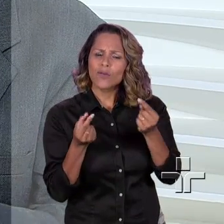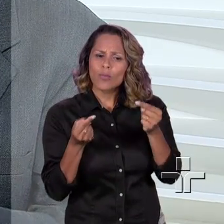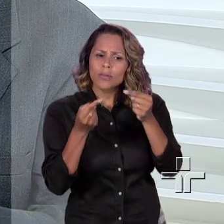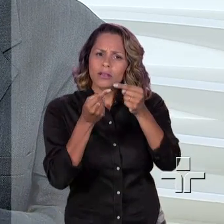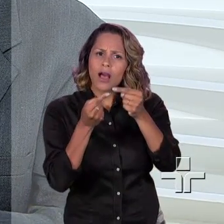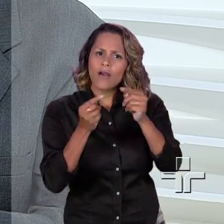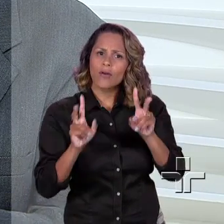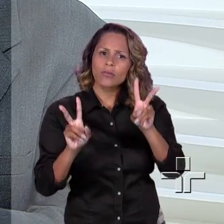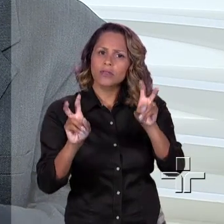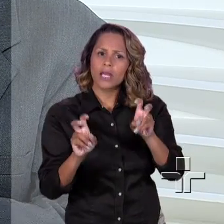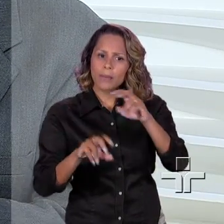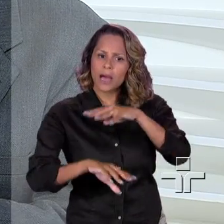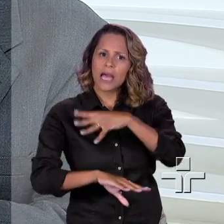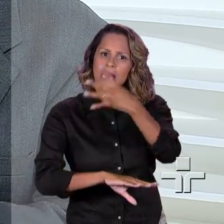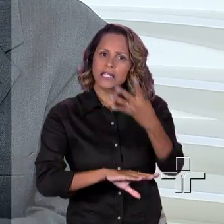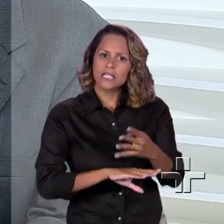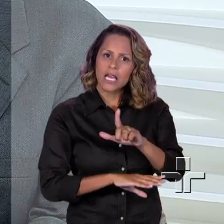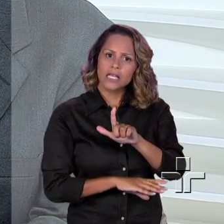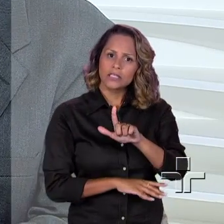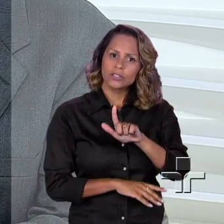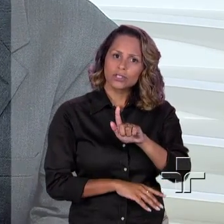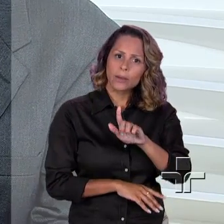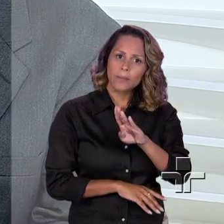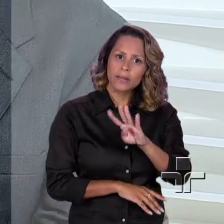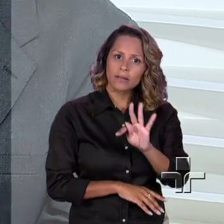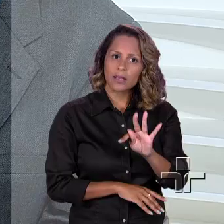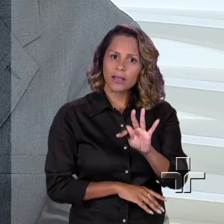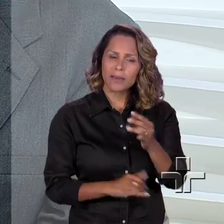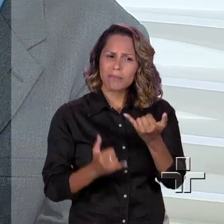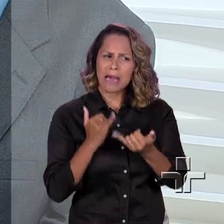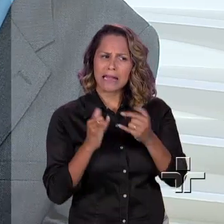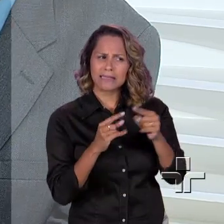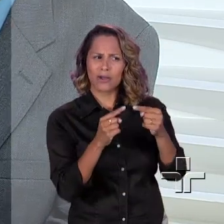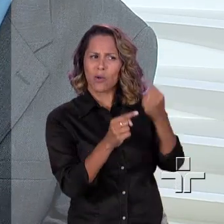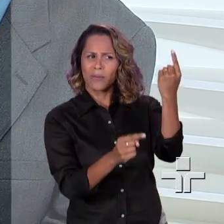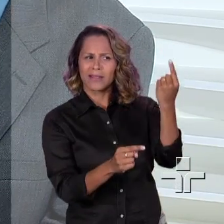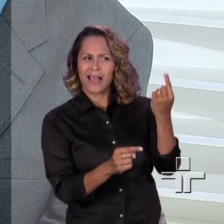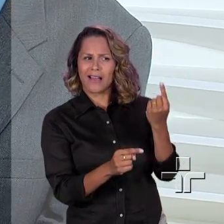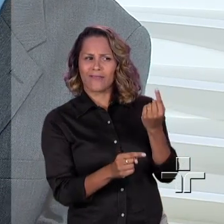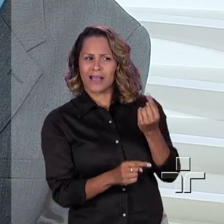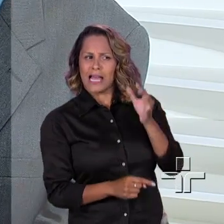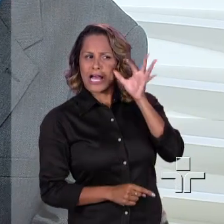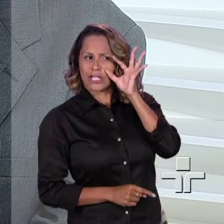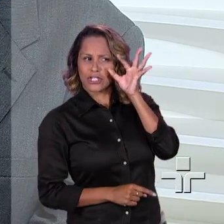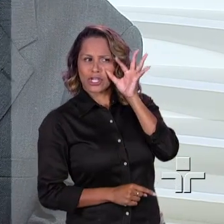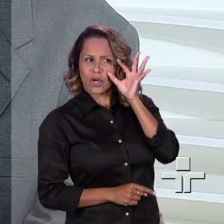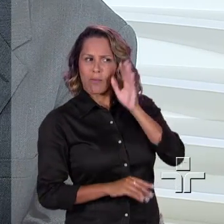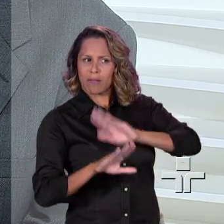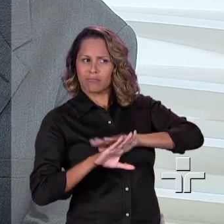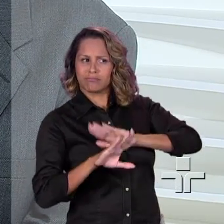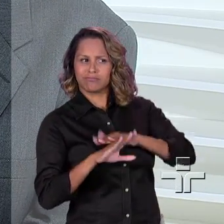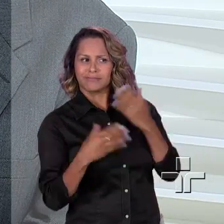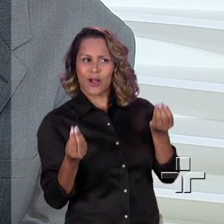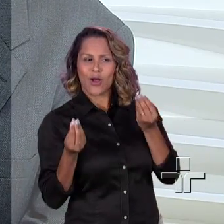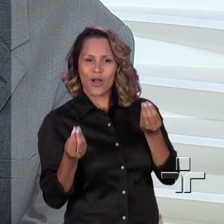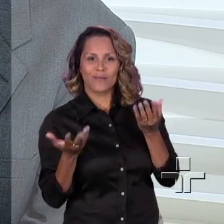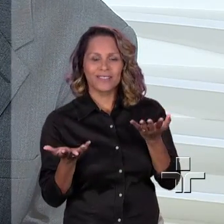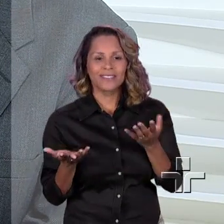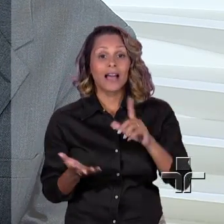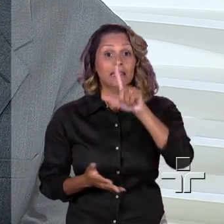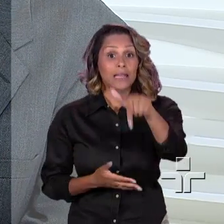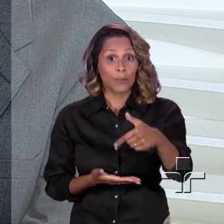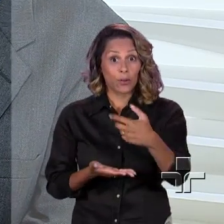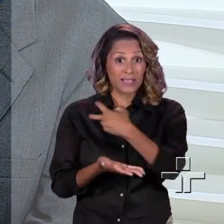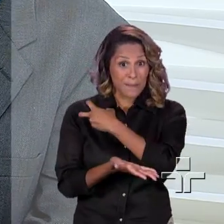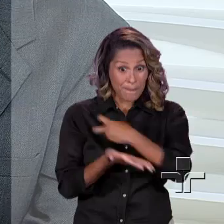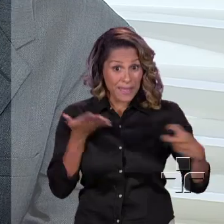e atuações dela em outro momento. Não entendi muito bem. Depois do impeachment dela,